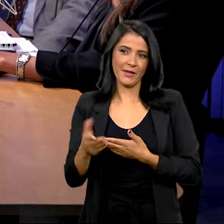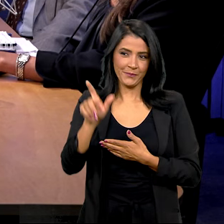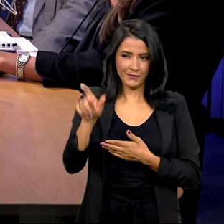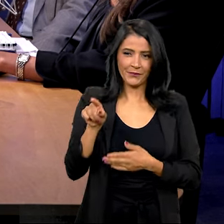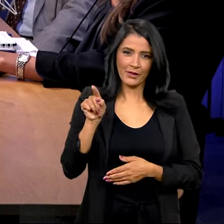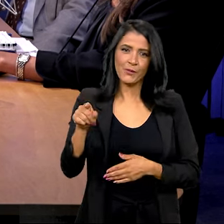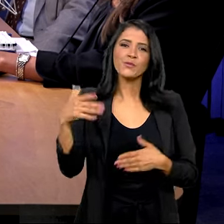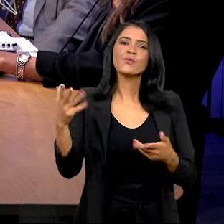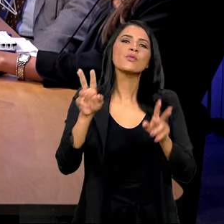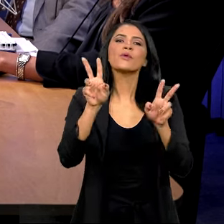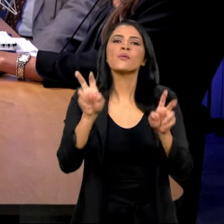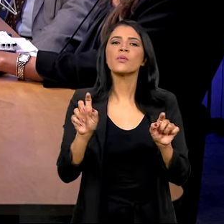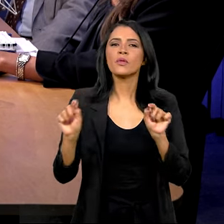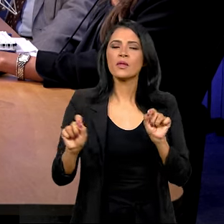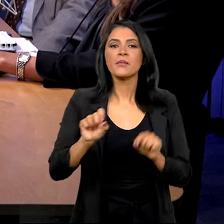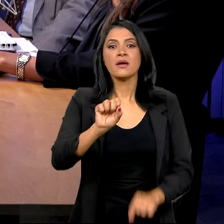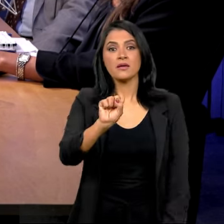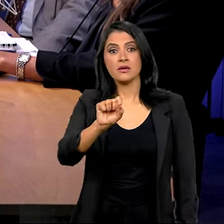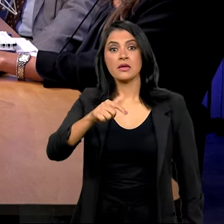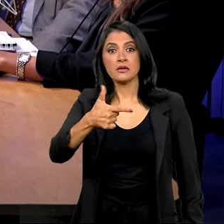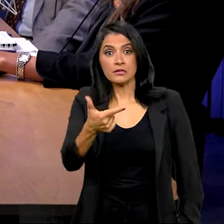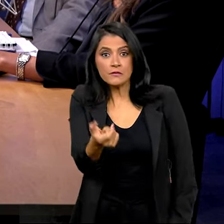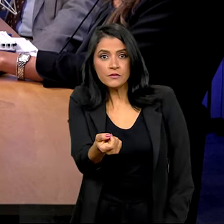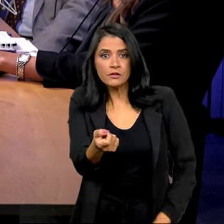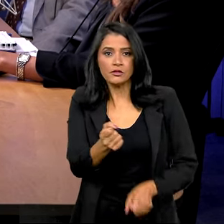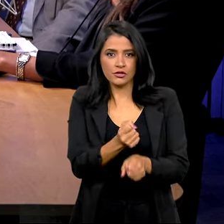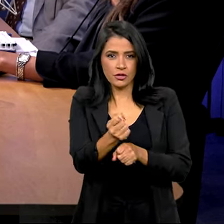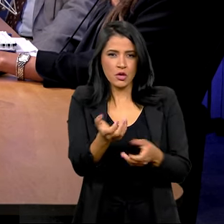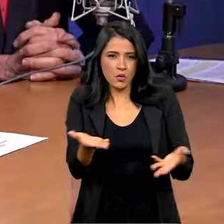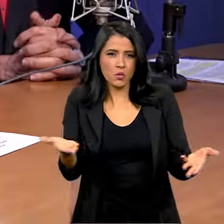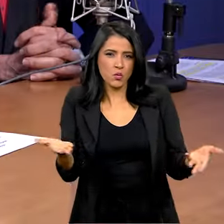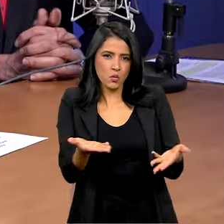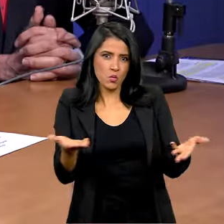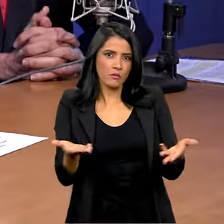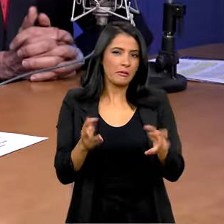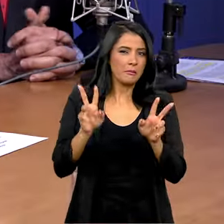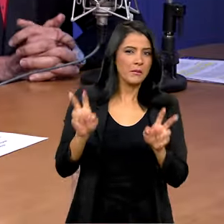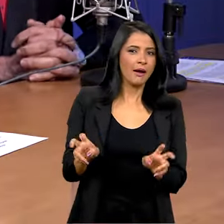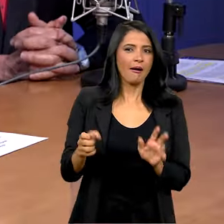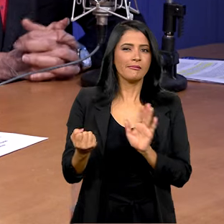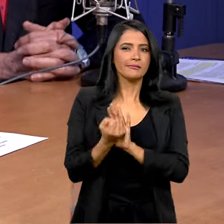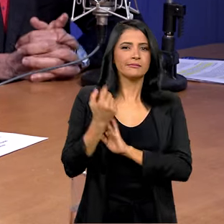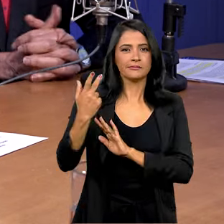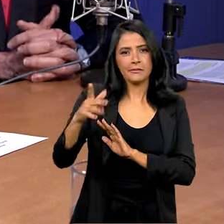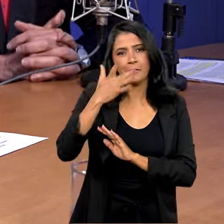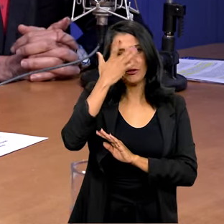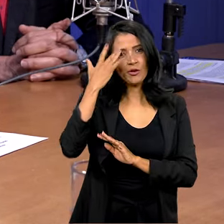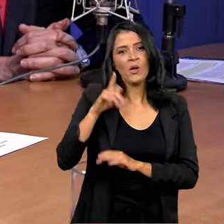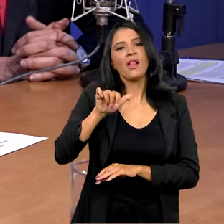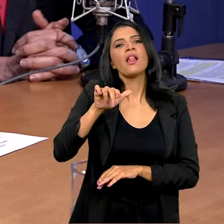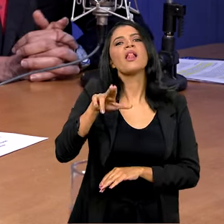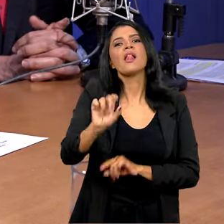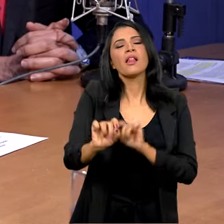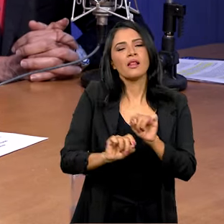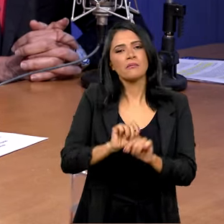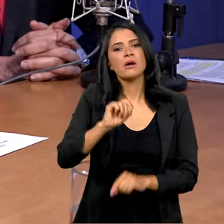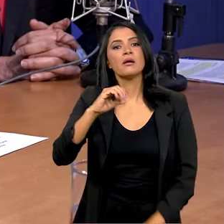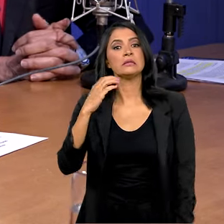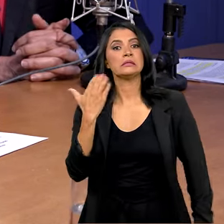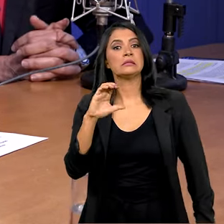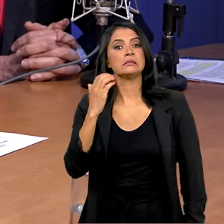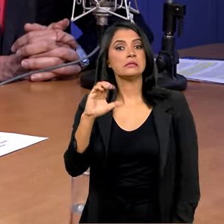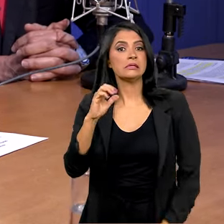você então o tema do s20 para esse ano ou lema né como algumas pessoas preferem é